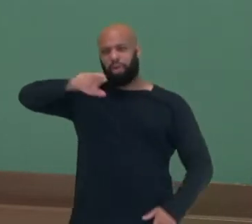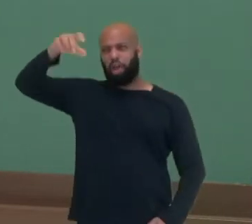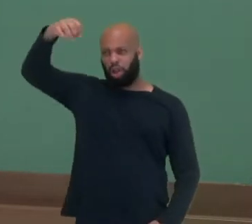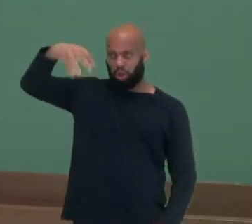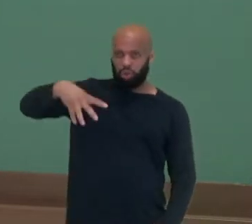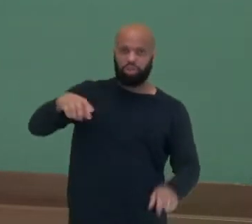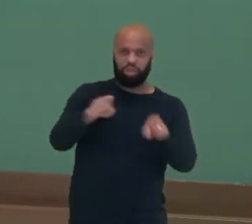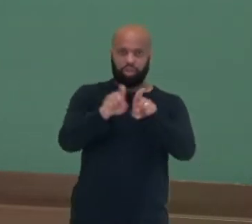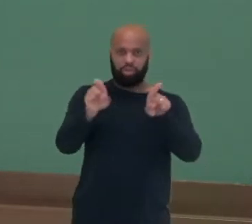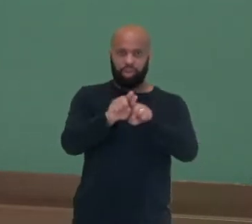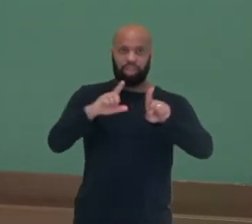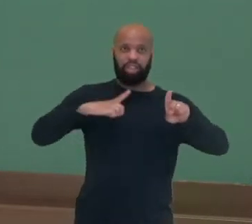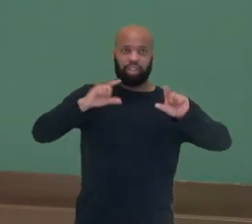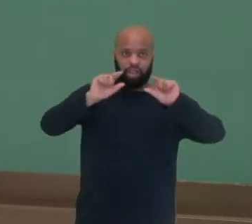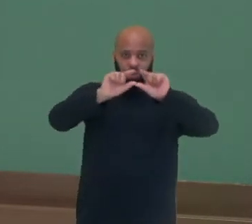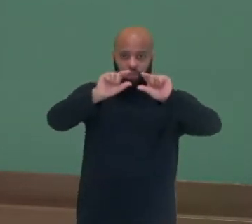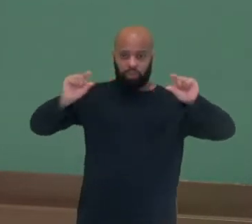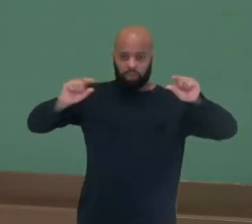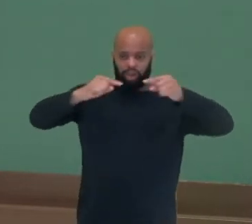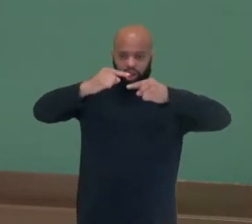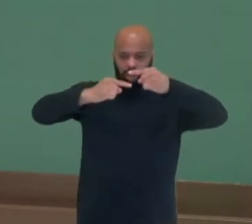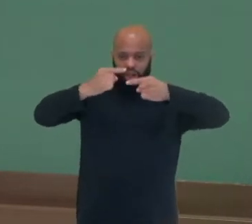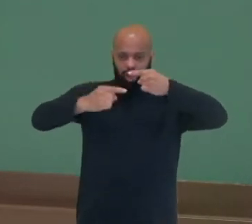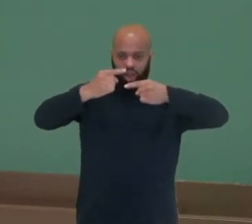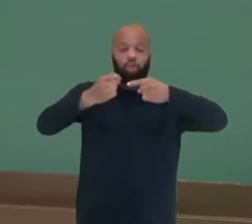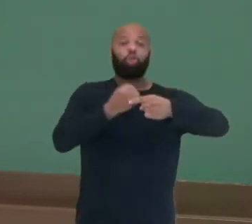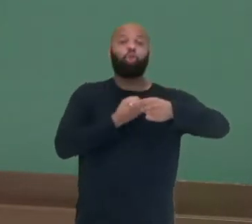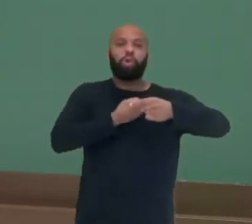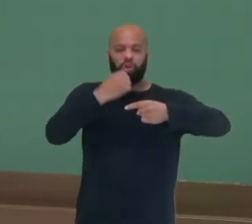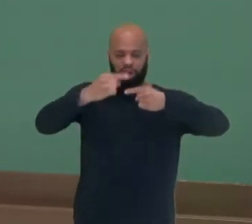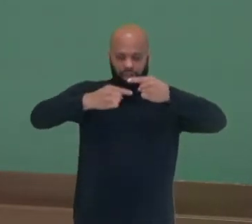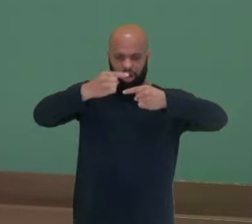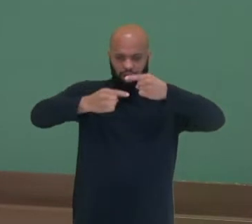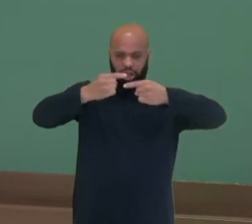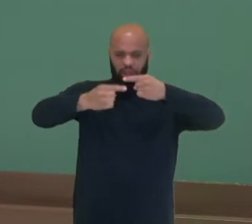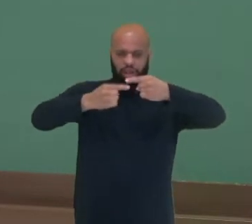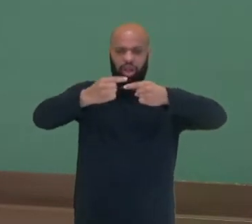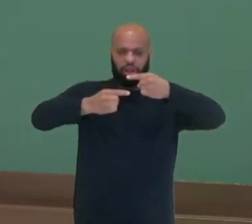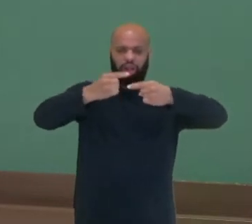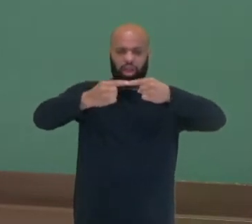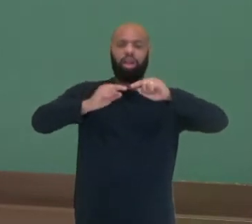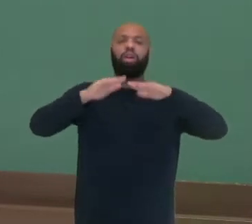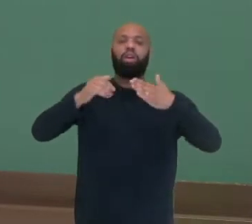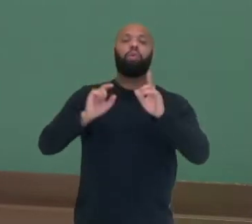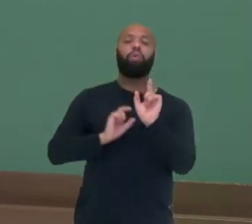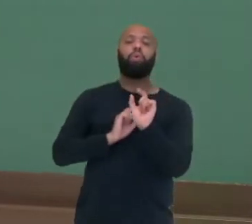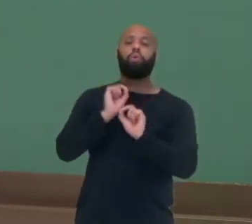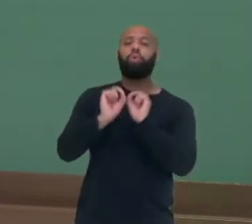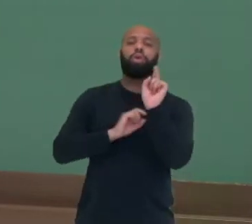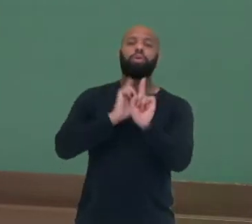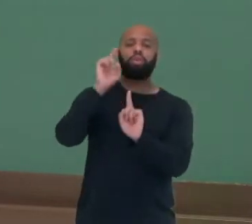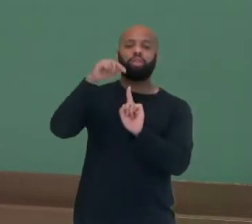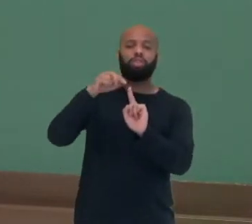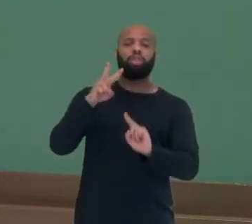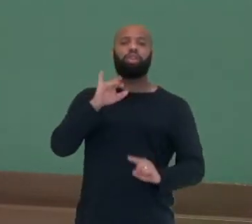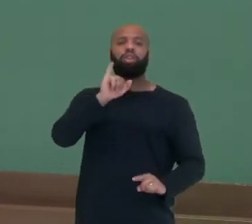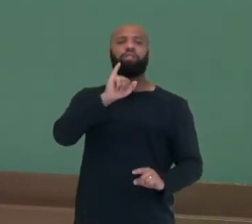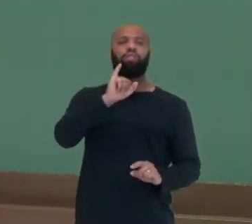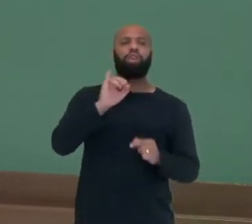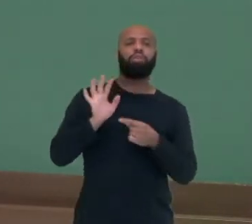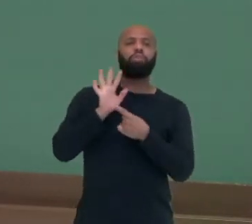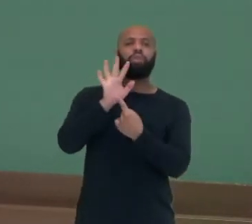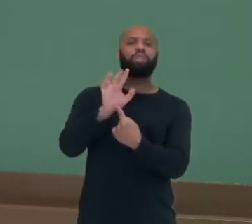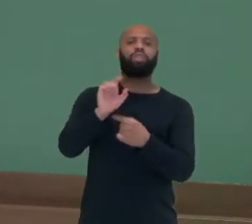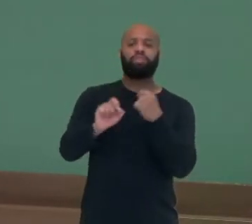a função desse relógio, desse dispositivo, é registrar o consumo de